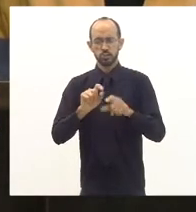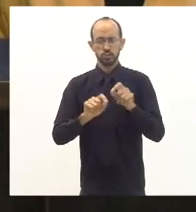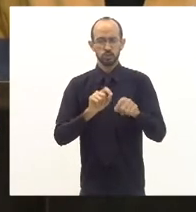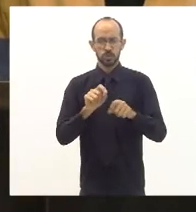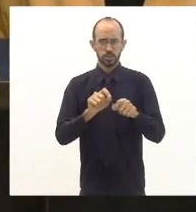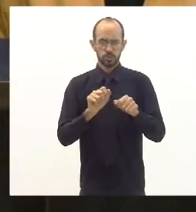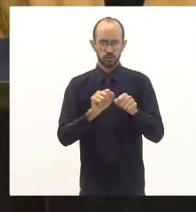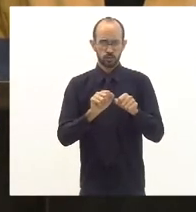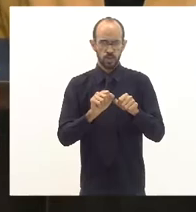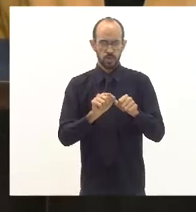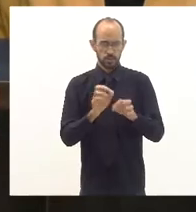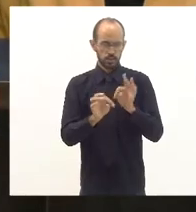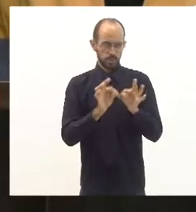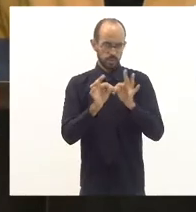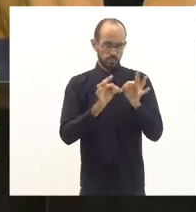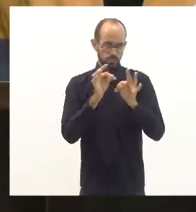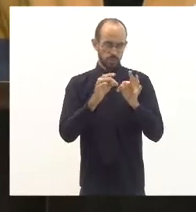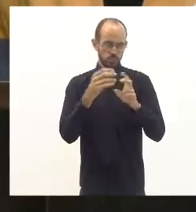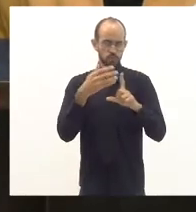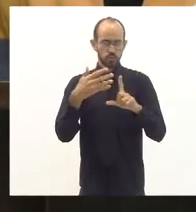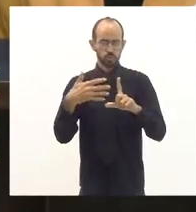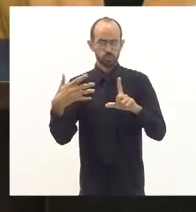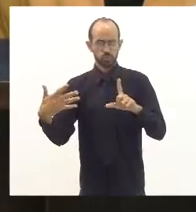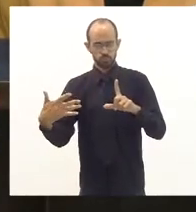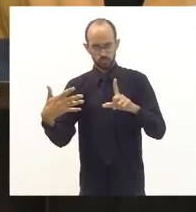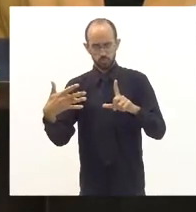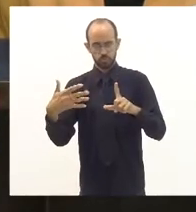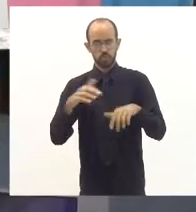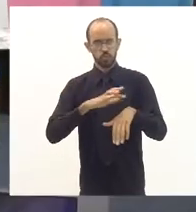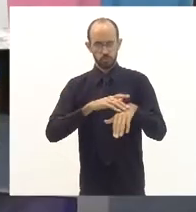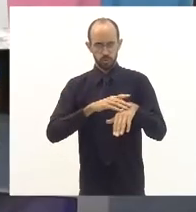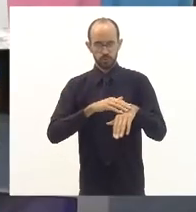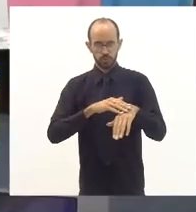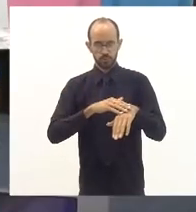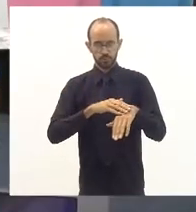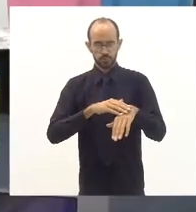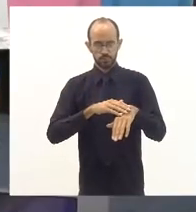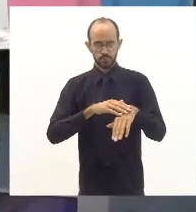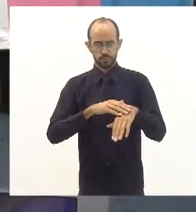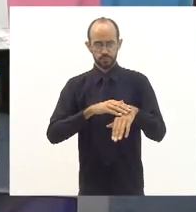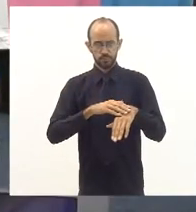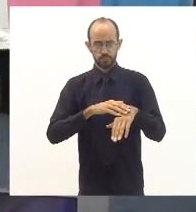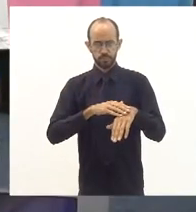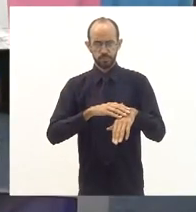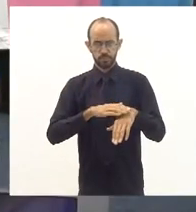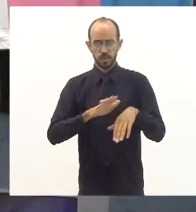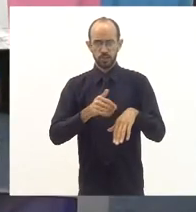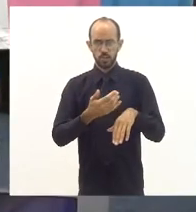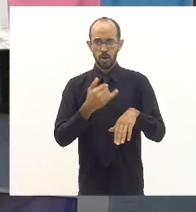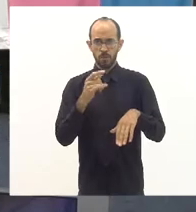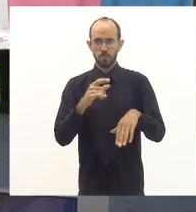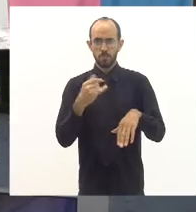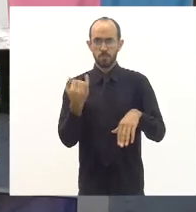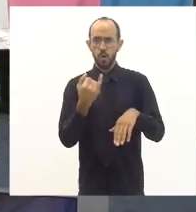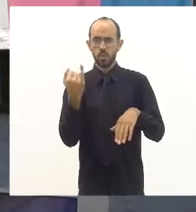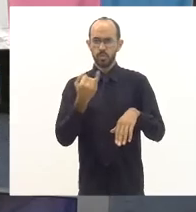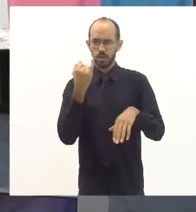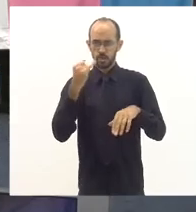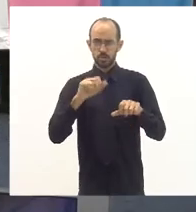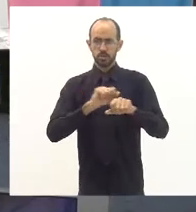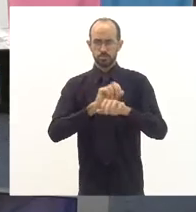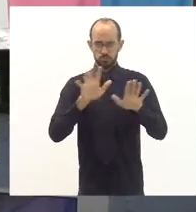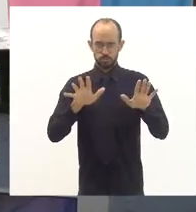a sexualidade das pessoas como doença. É super importante esse apontamento. É só para